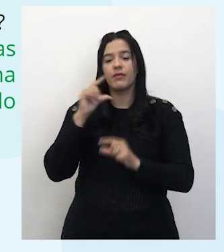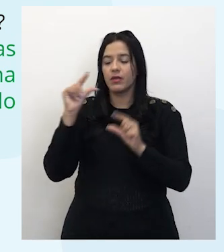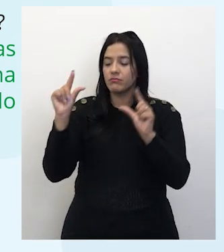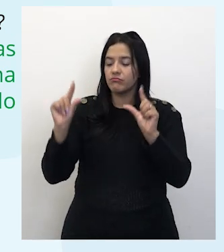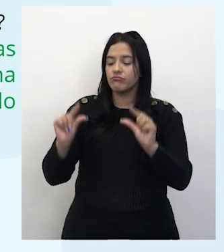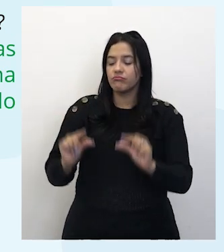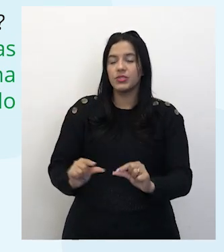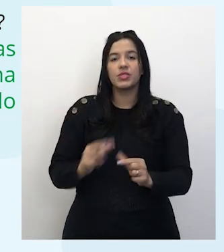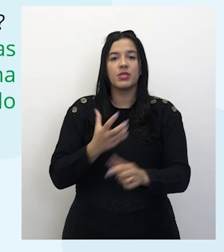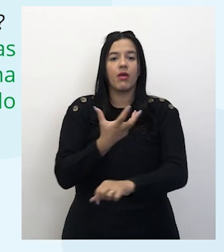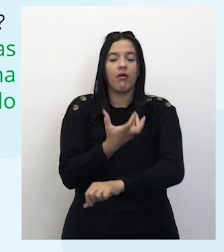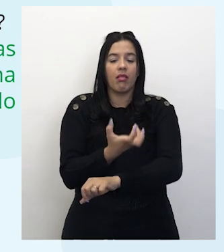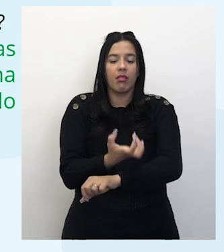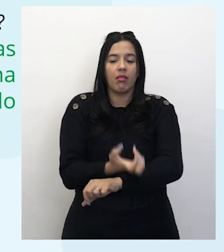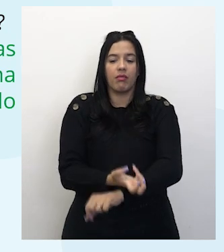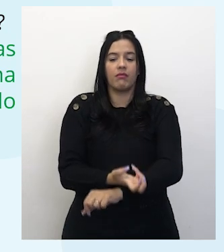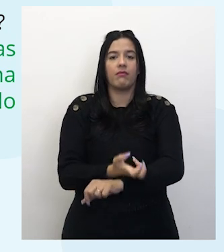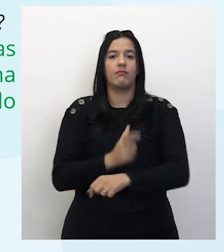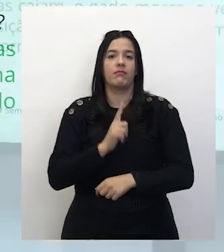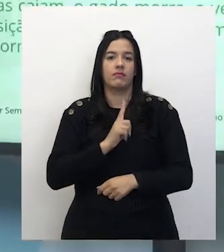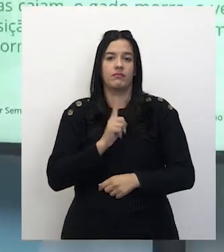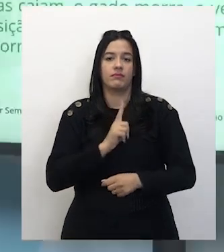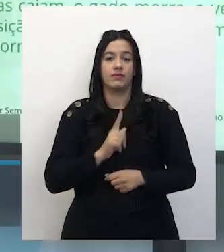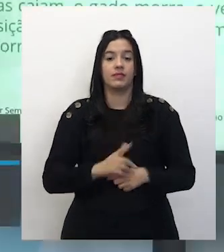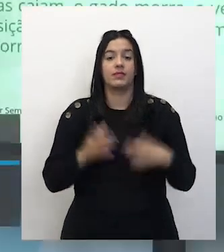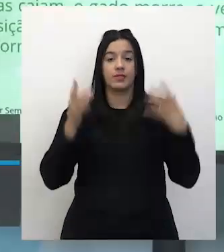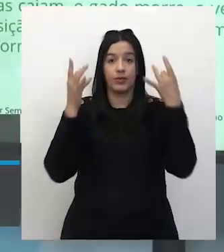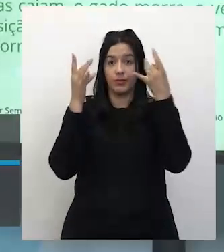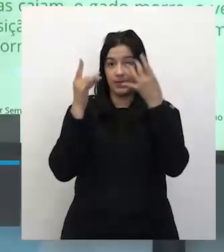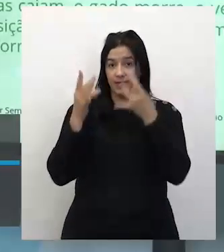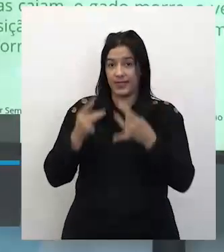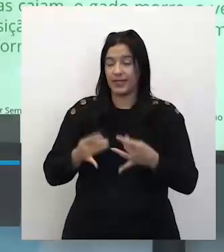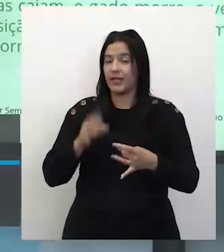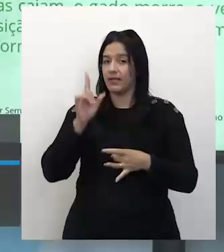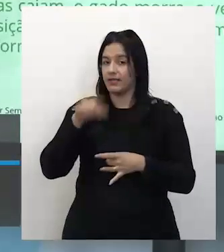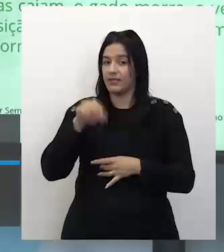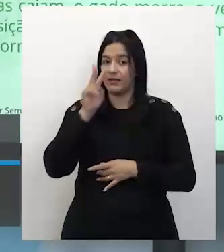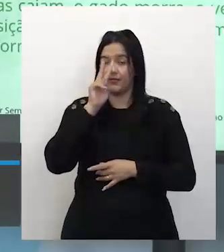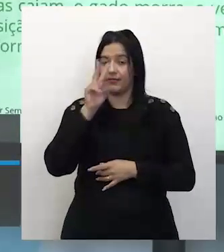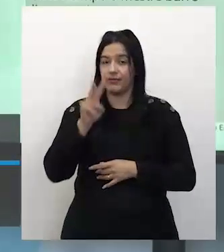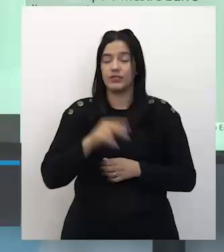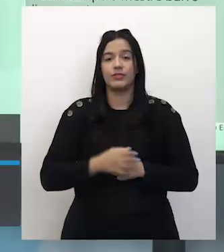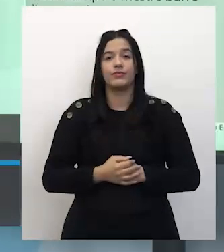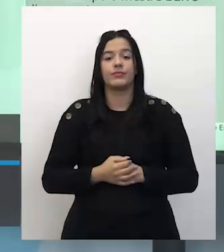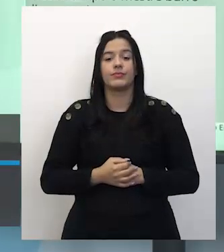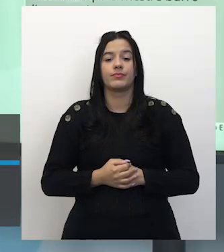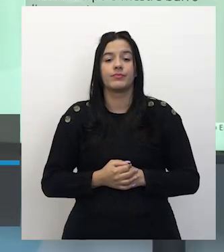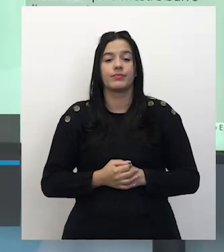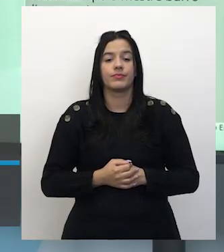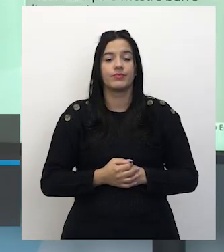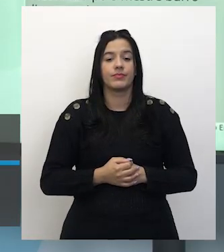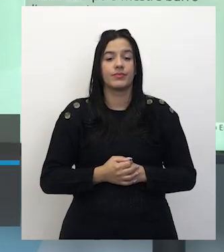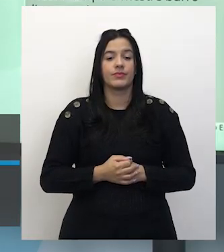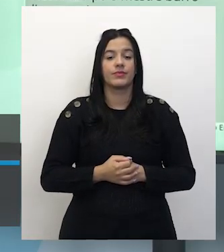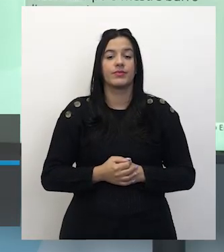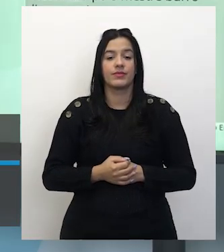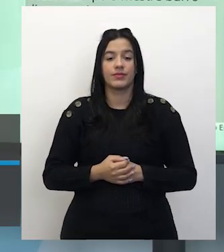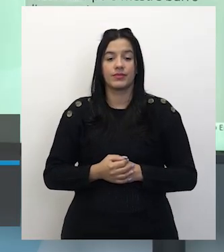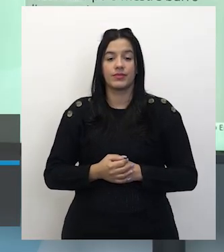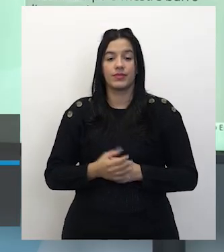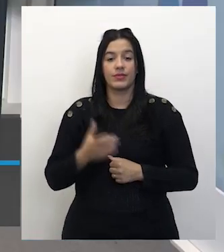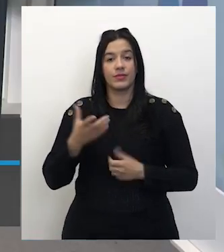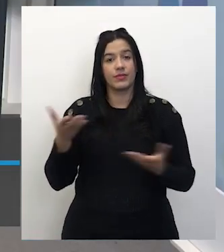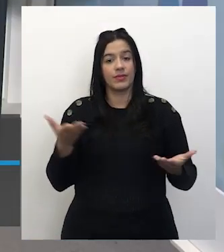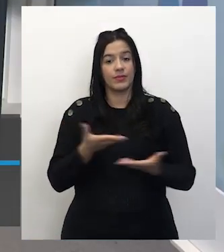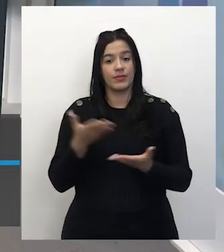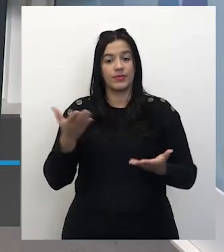aprofunda. Então, essa descrição aí é muito forte, tá bom? Olha, hoje conseguimos ir fazer a aula